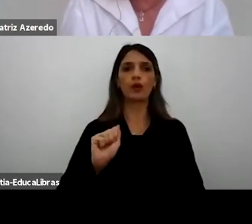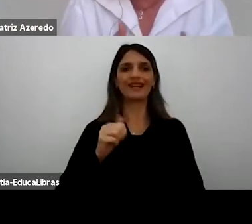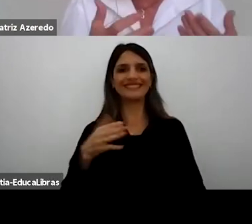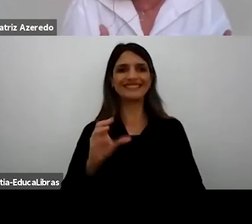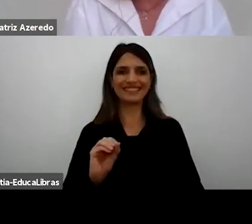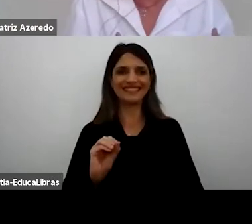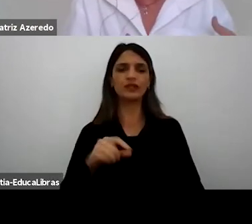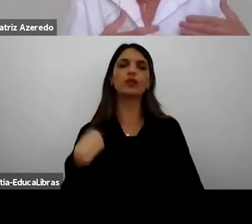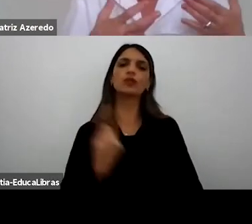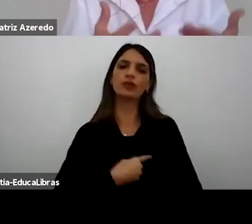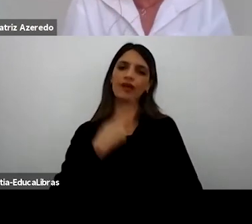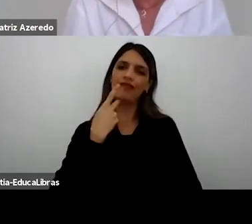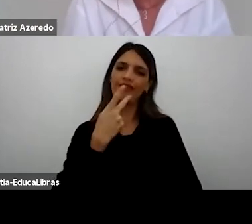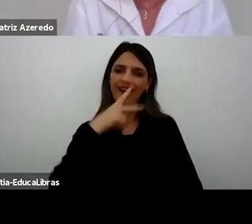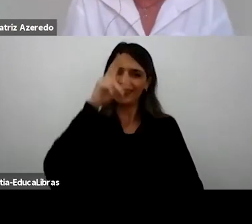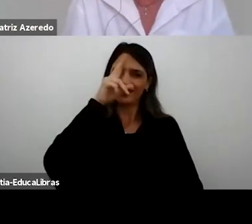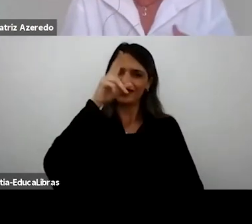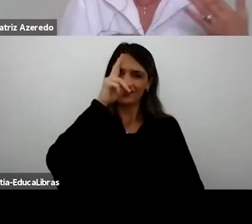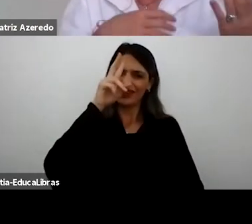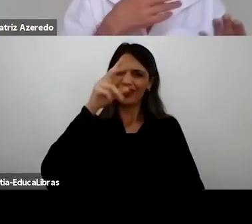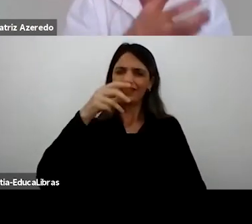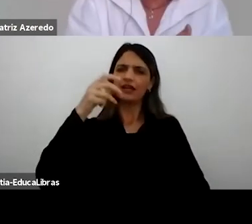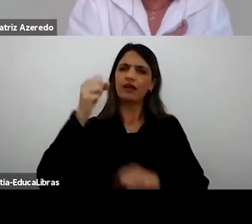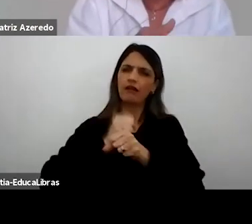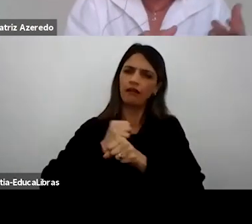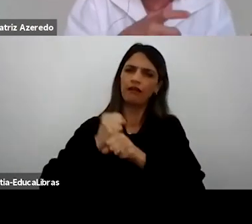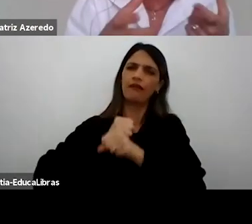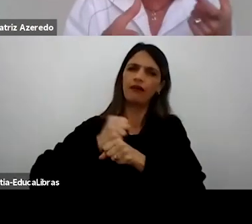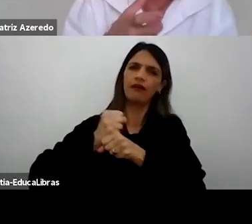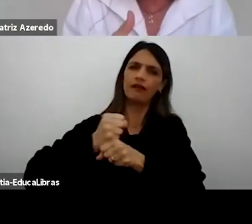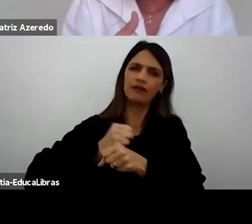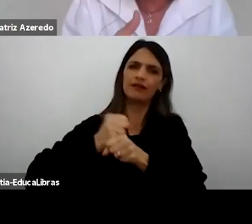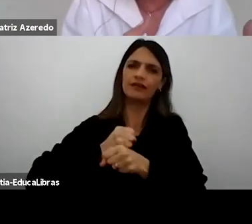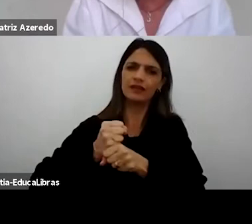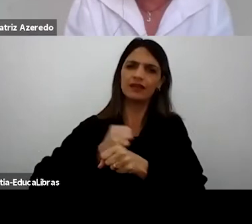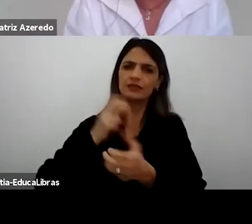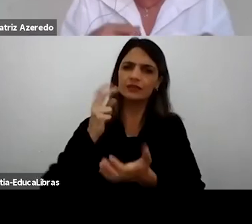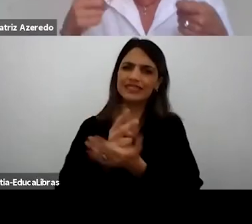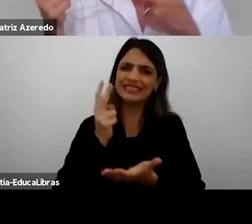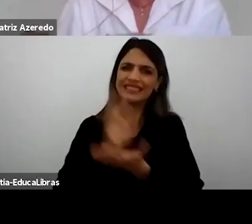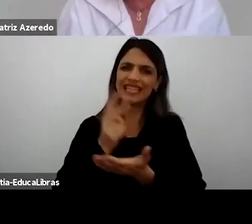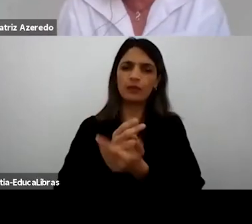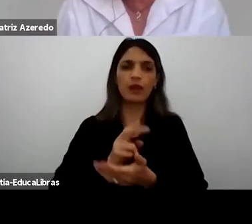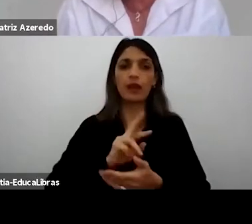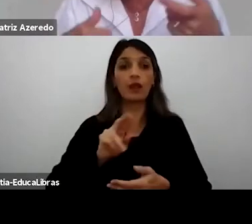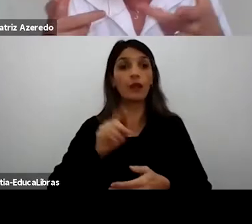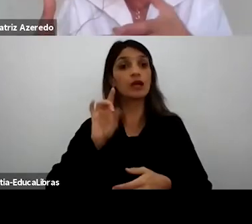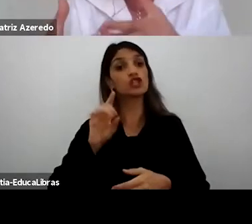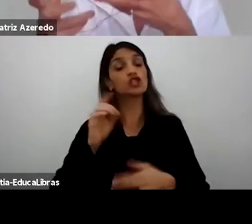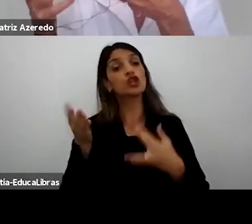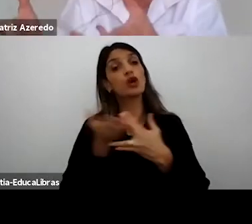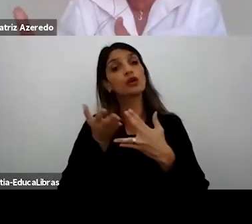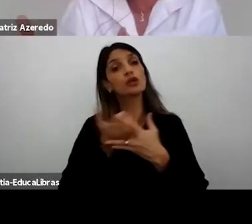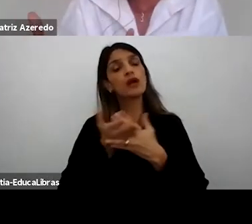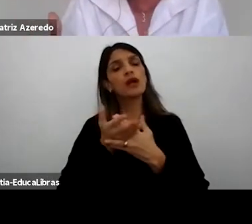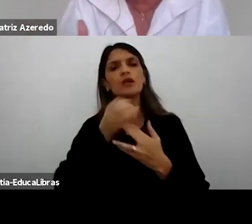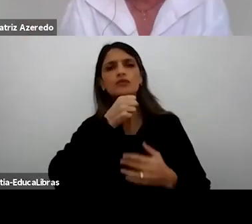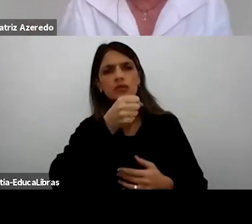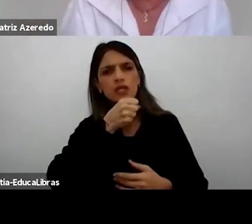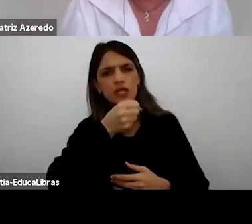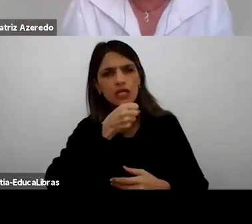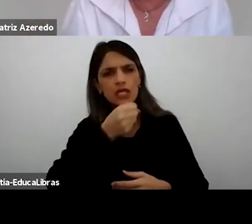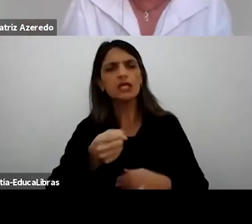história, então todo ano é um esforço, não só no break, né? No intervalo da programação, mas também no jornalismo, chegando lá e